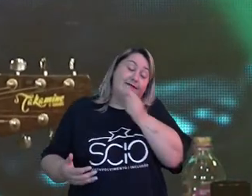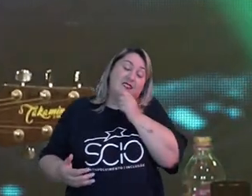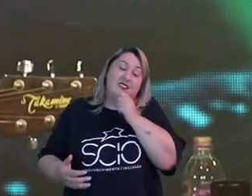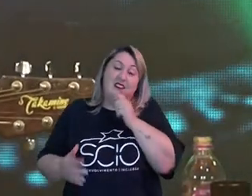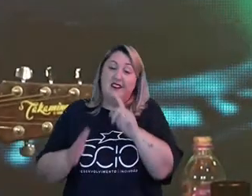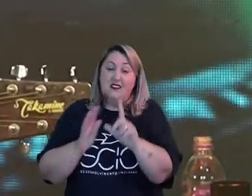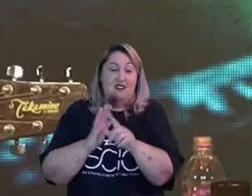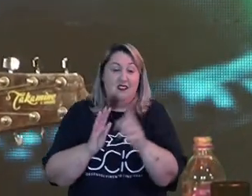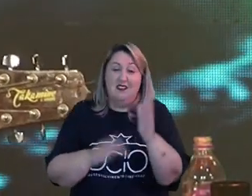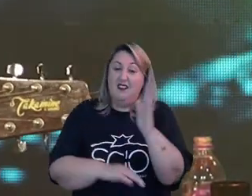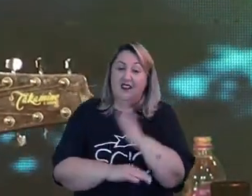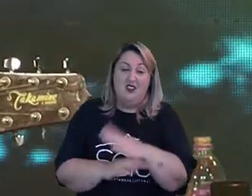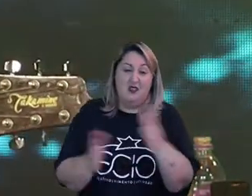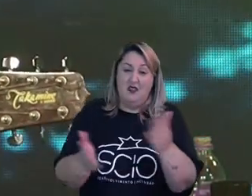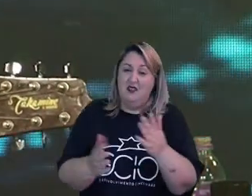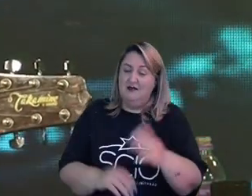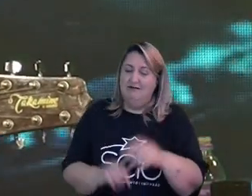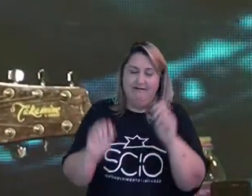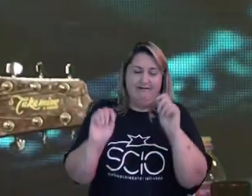paixão. É tarde